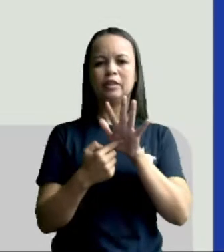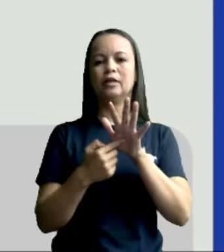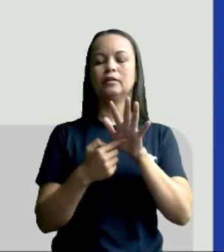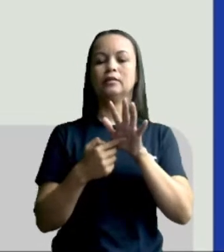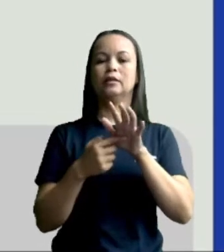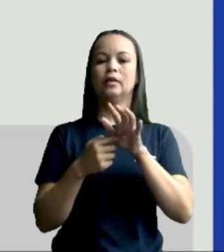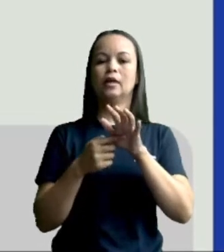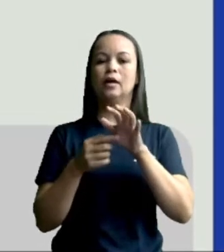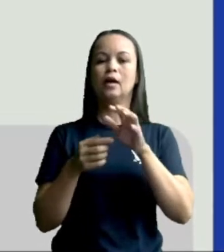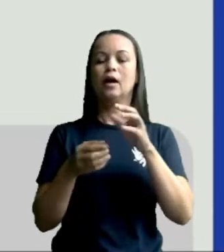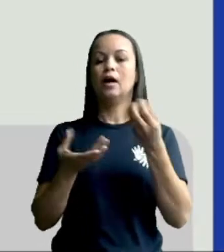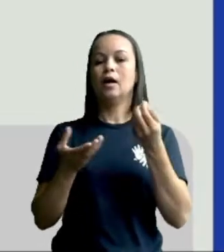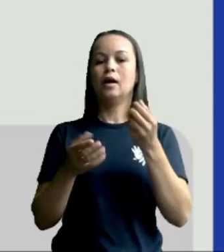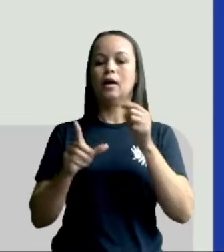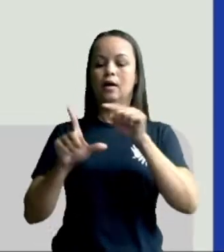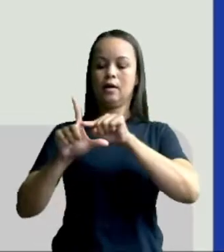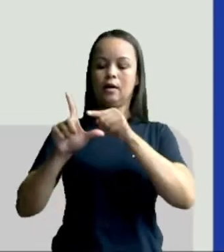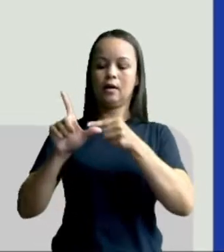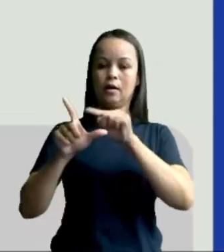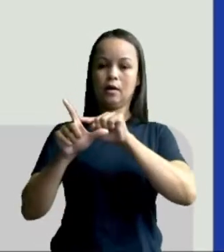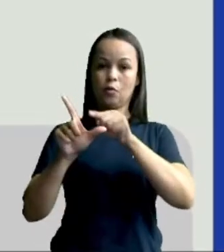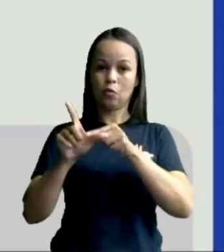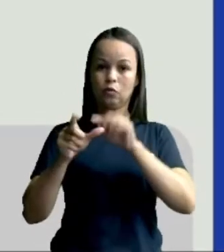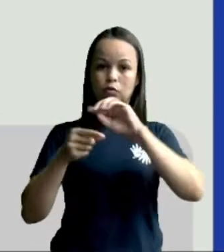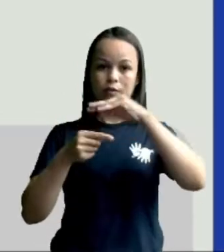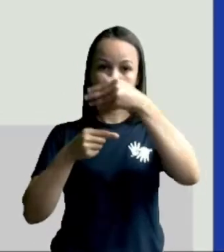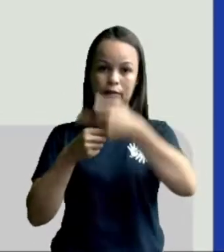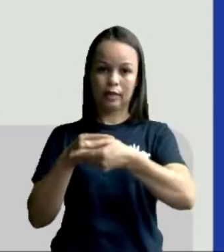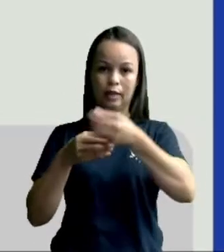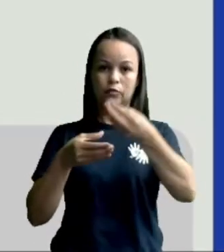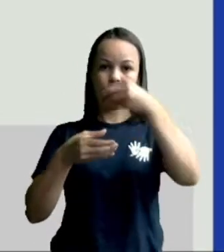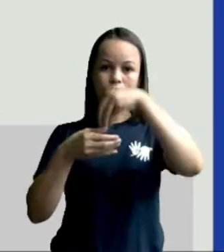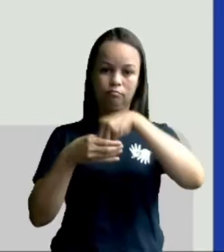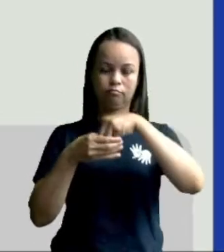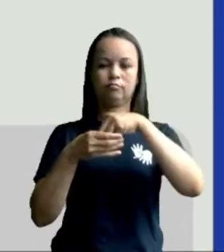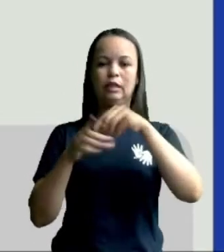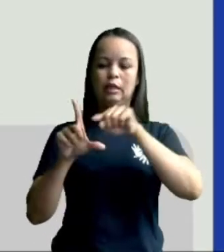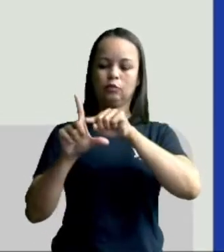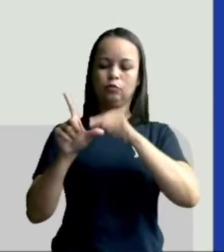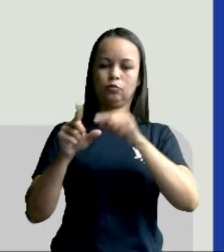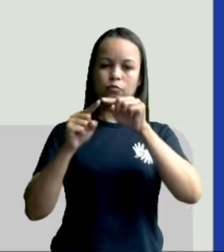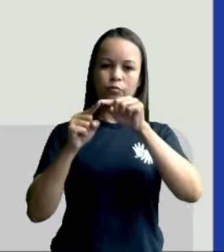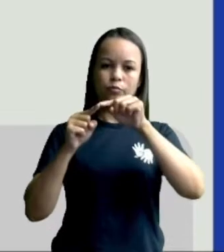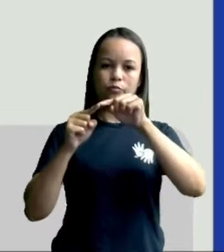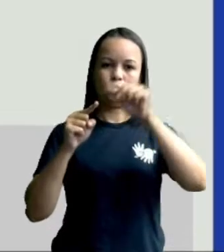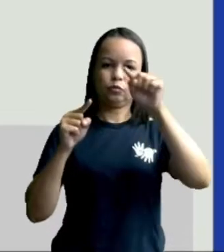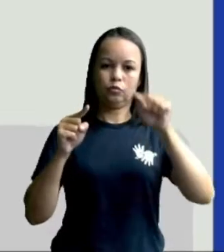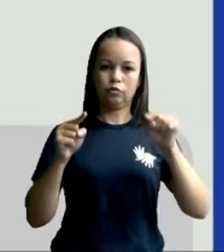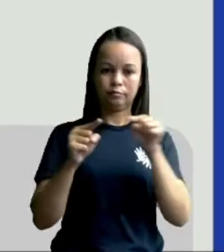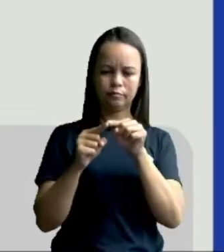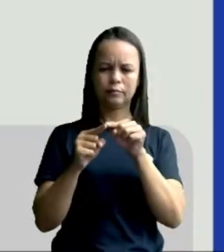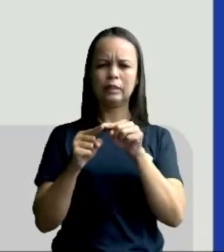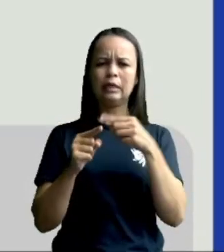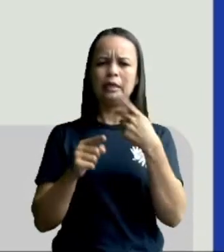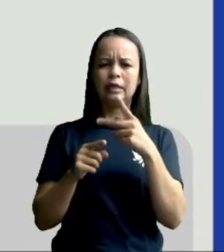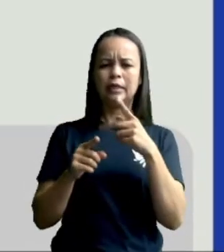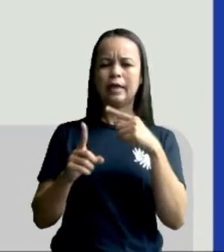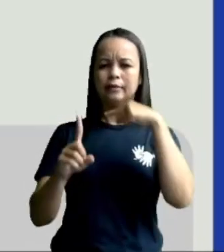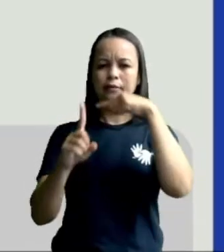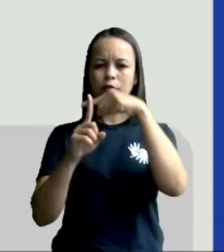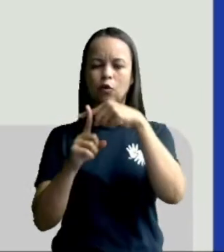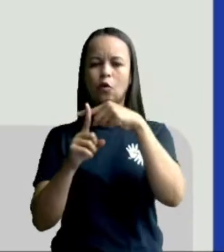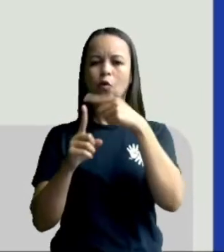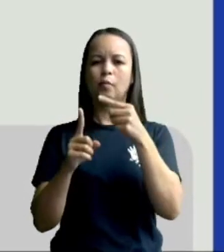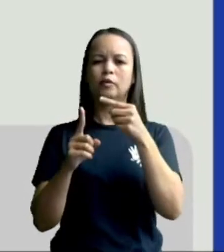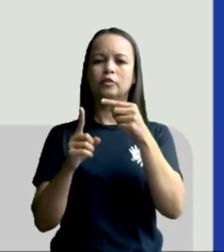ângulos internos e ângulos externos nos triângulos, tá certo? E essa soma, a soma da